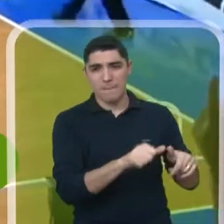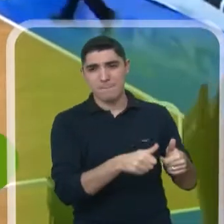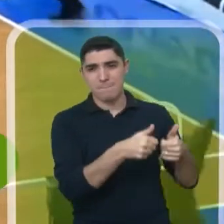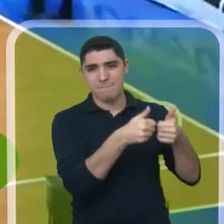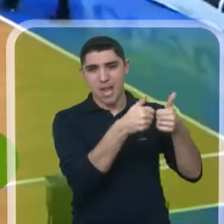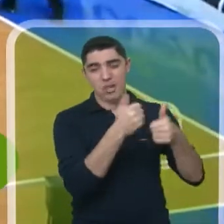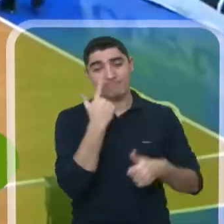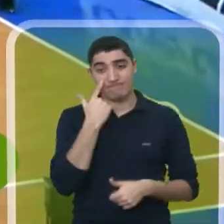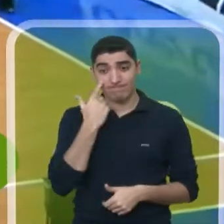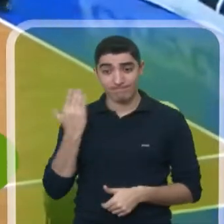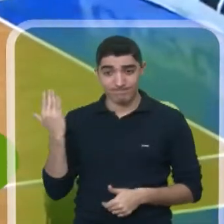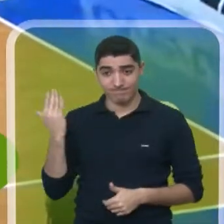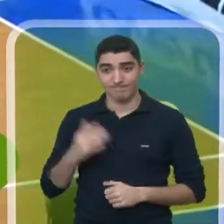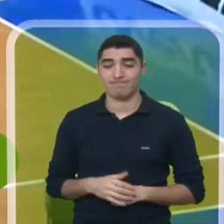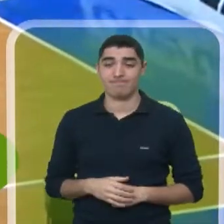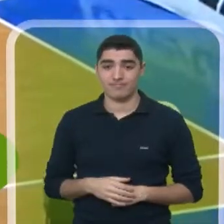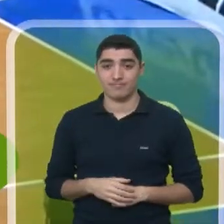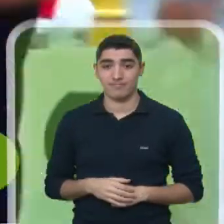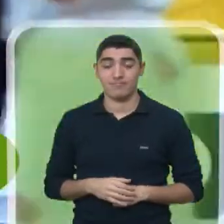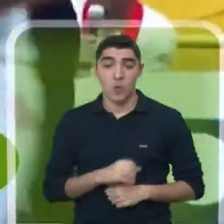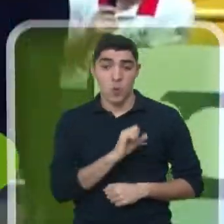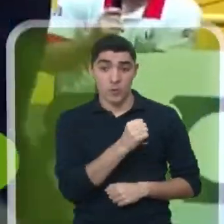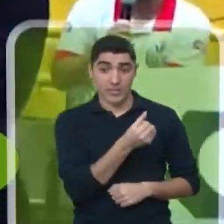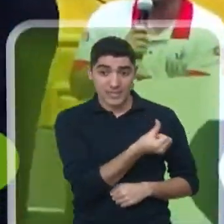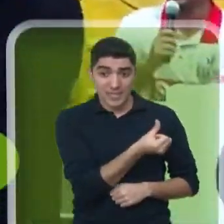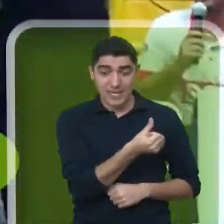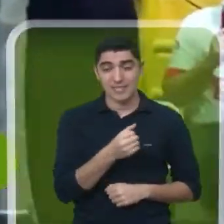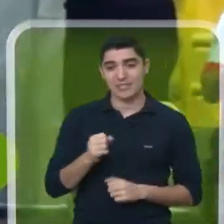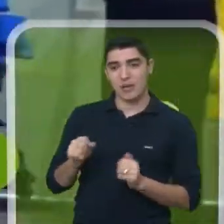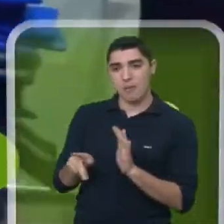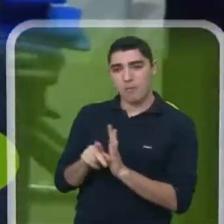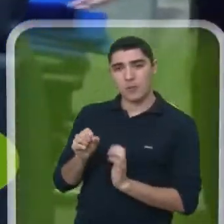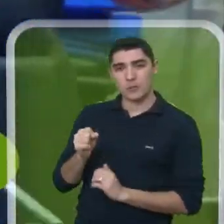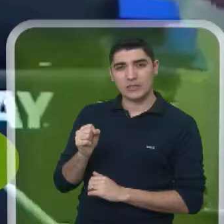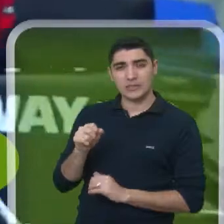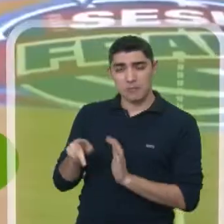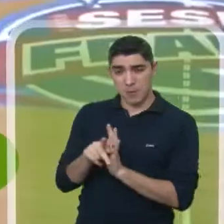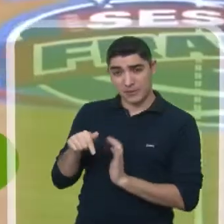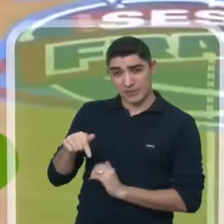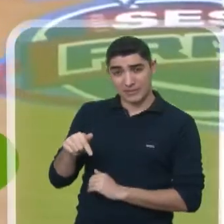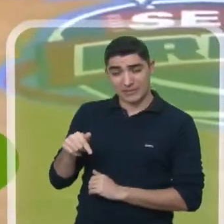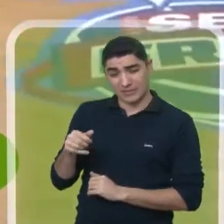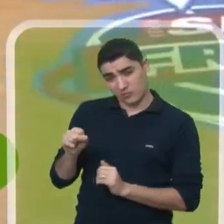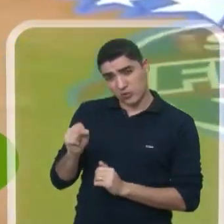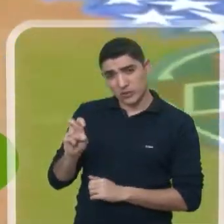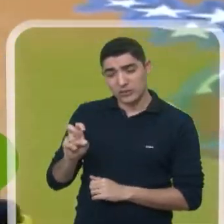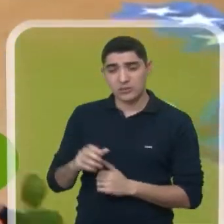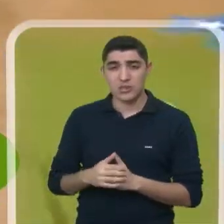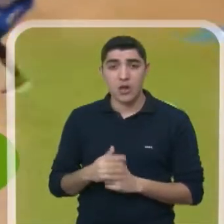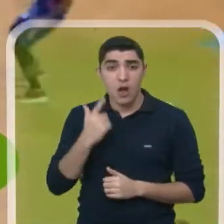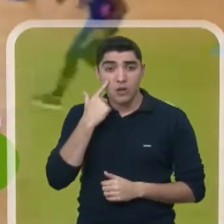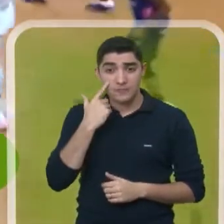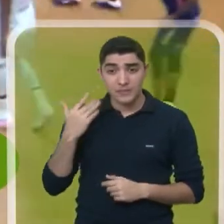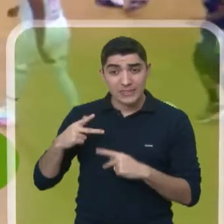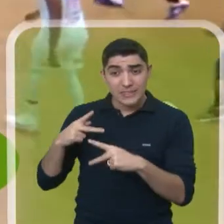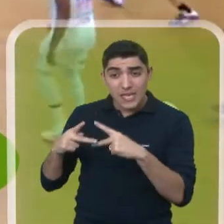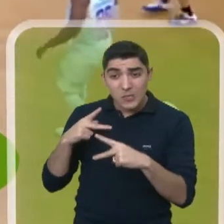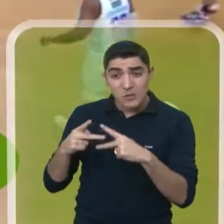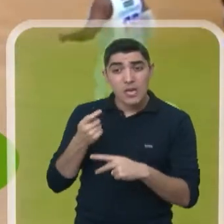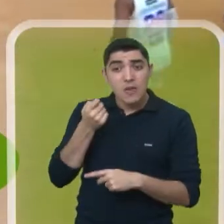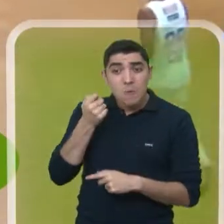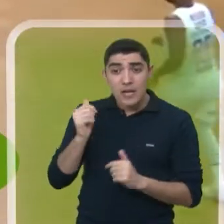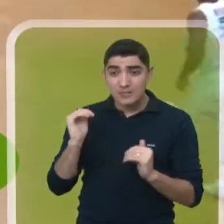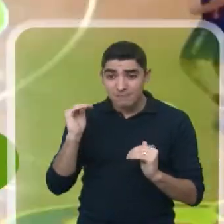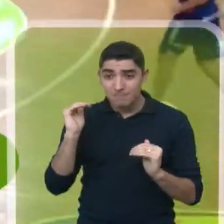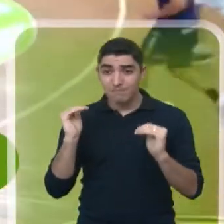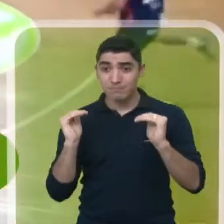frente, 86-76, restando apenas 1:16 para acabar o jogo. E mesmo o São José conseguindo cair para